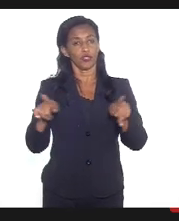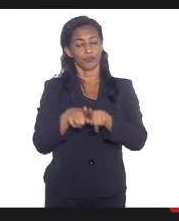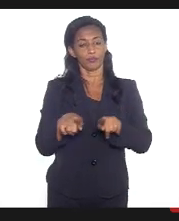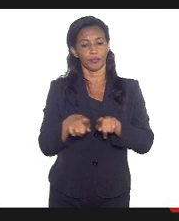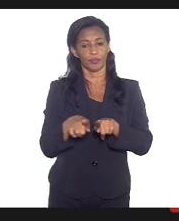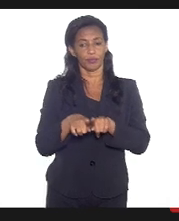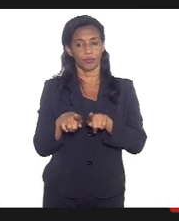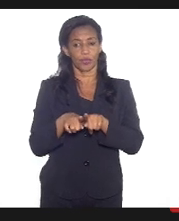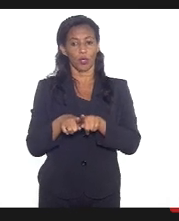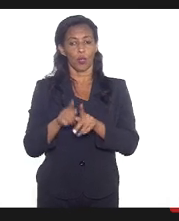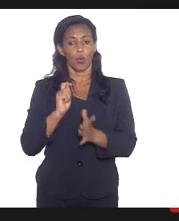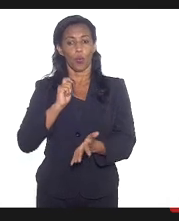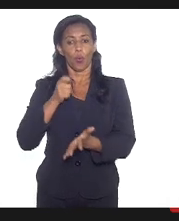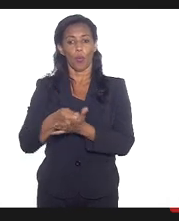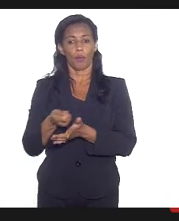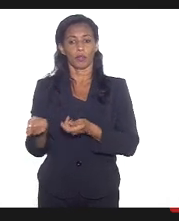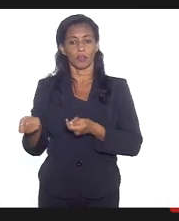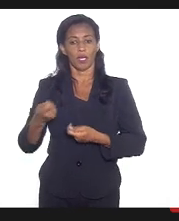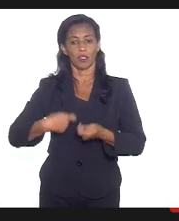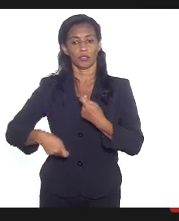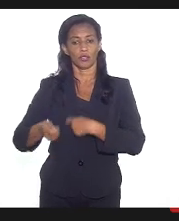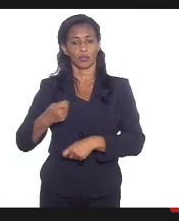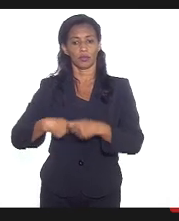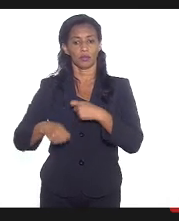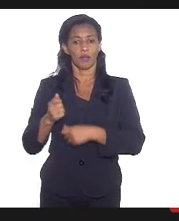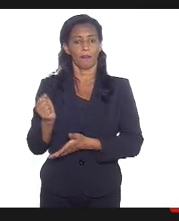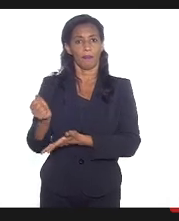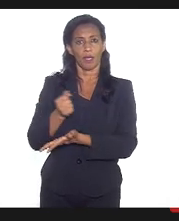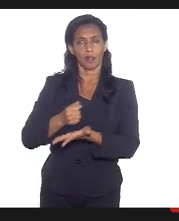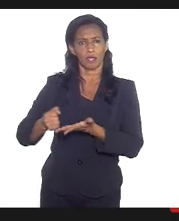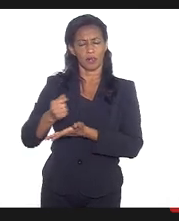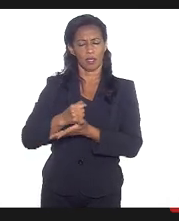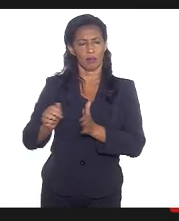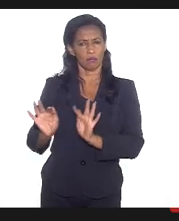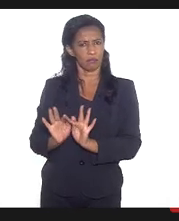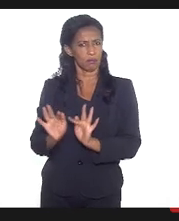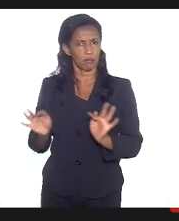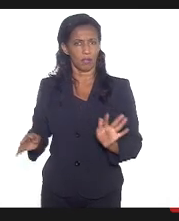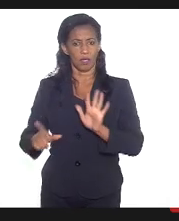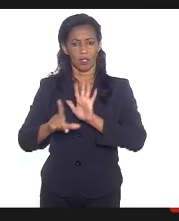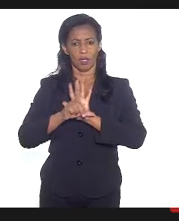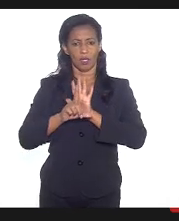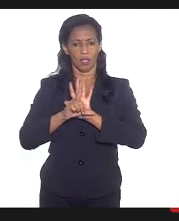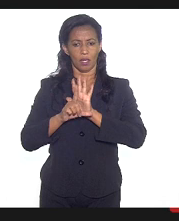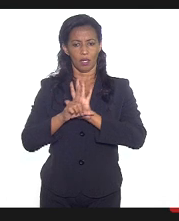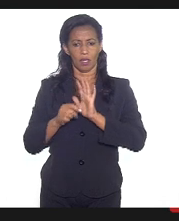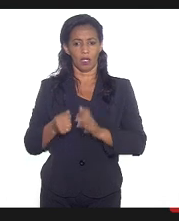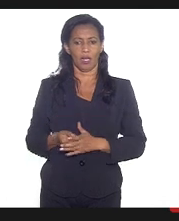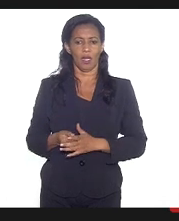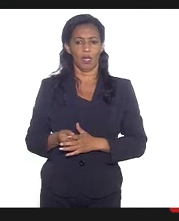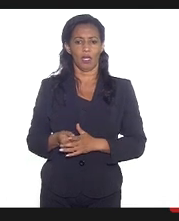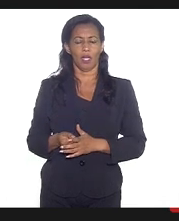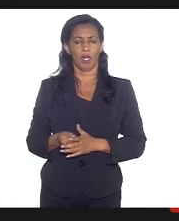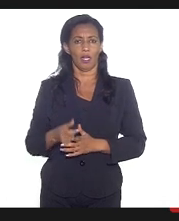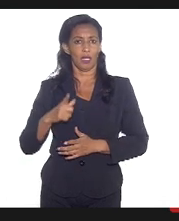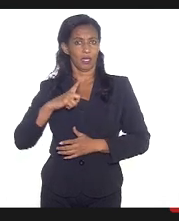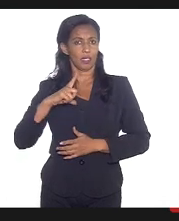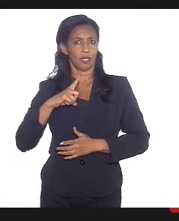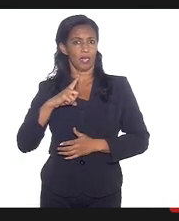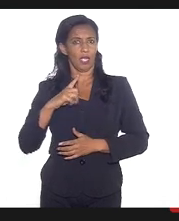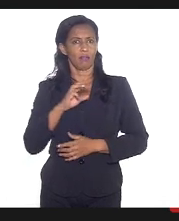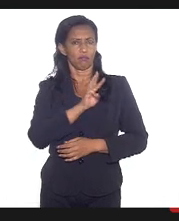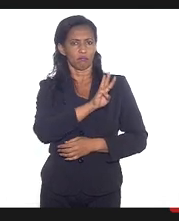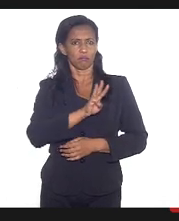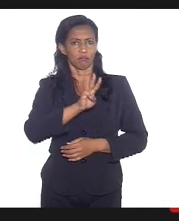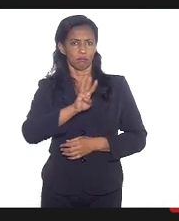a cobrança administrativa. Baseando-se apenas na lista de devedores que consta do site da PGE,